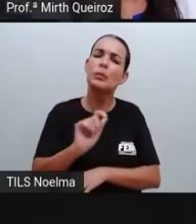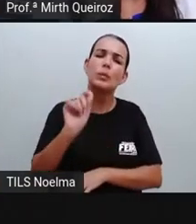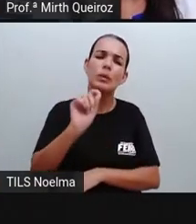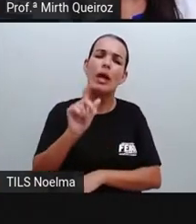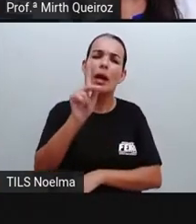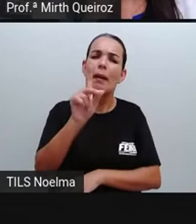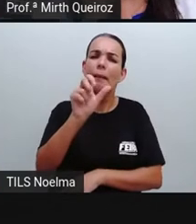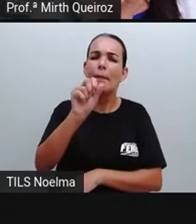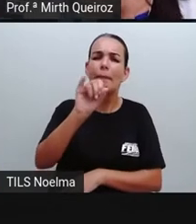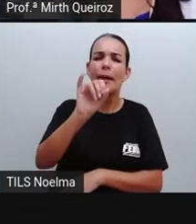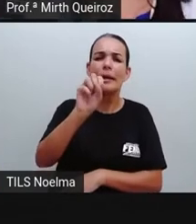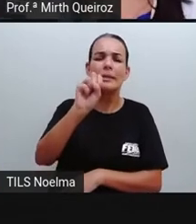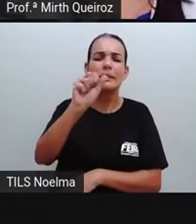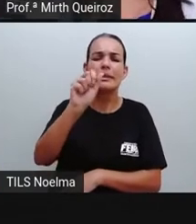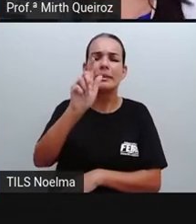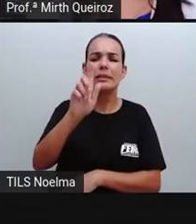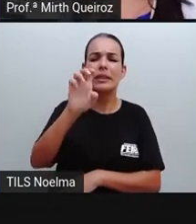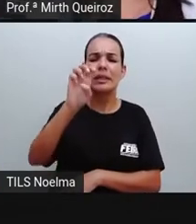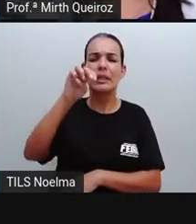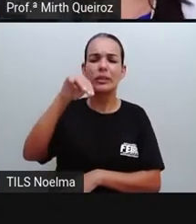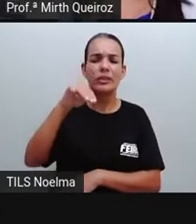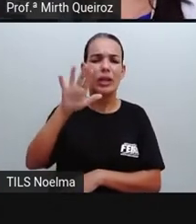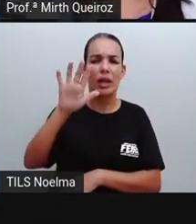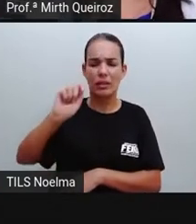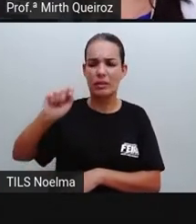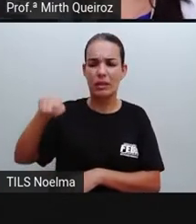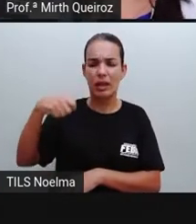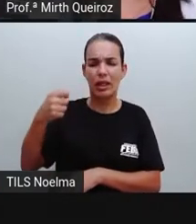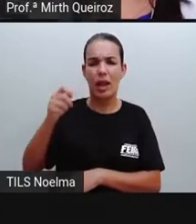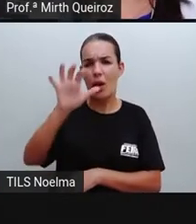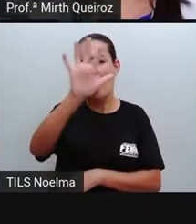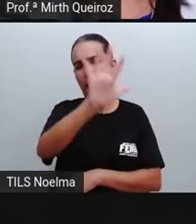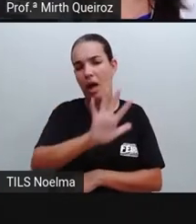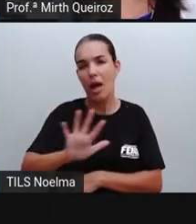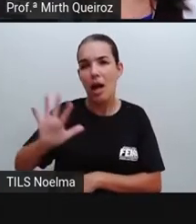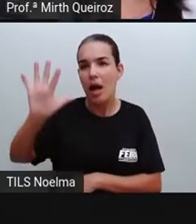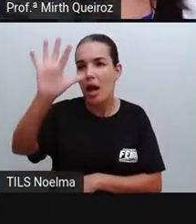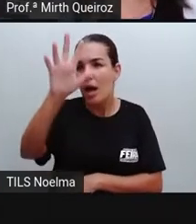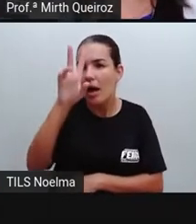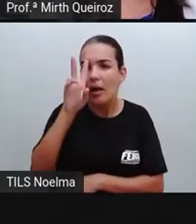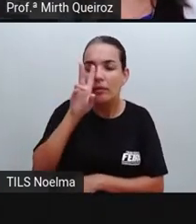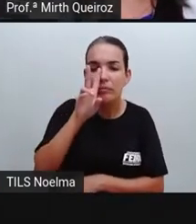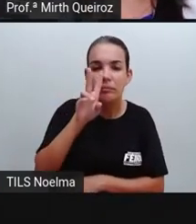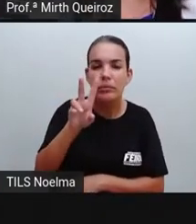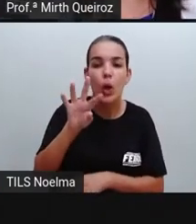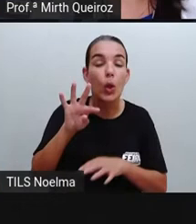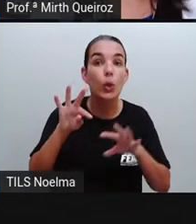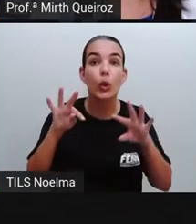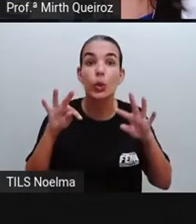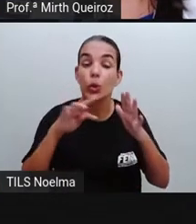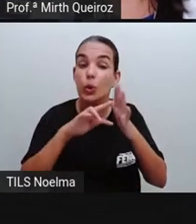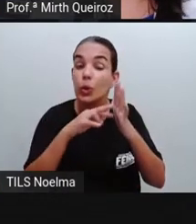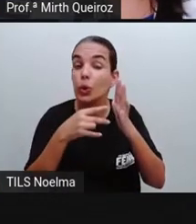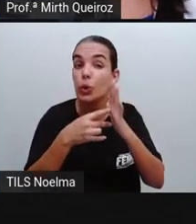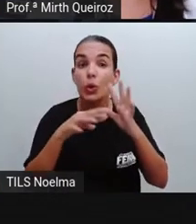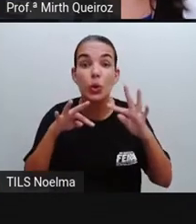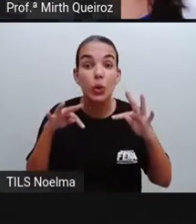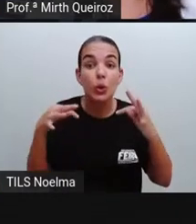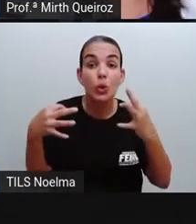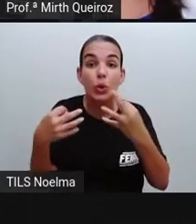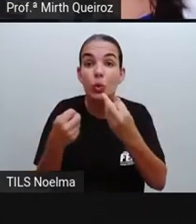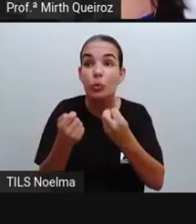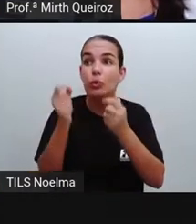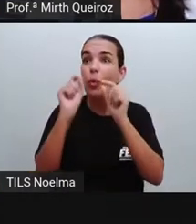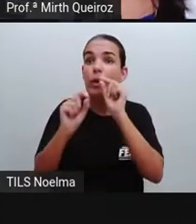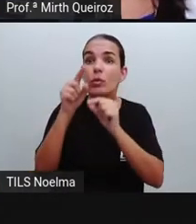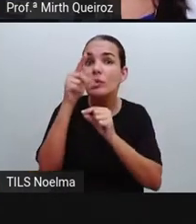paisagem mesmo? Paisagem é tudo aquilo que os próprios, seus próprios olhos, eles podem enxergar,